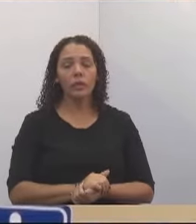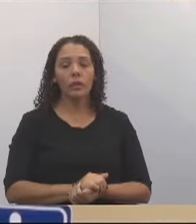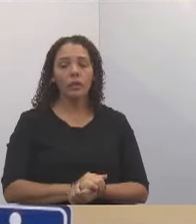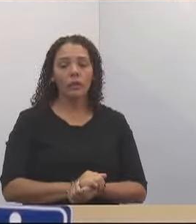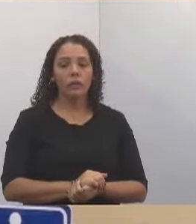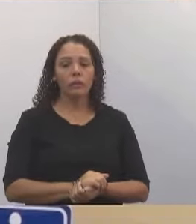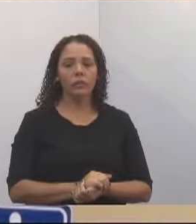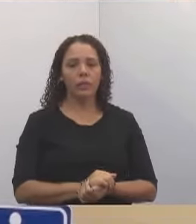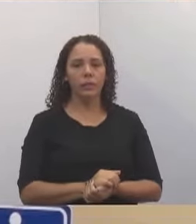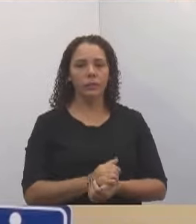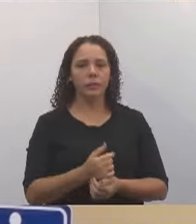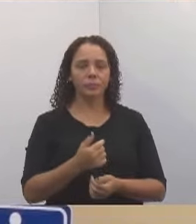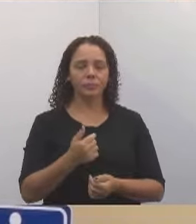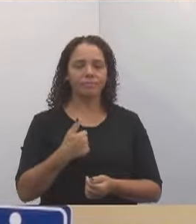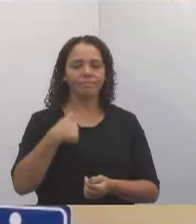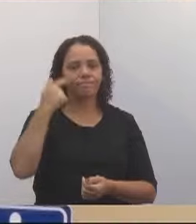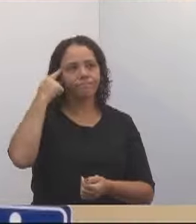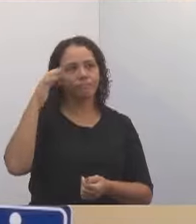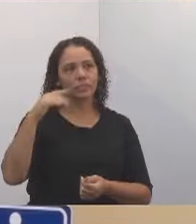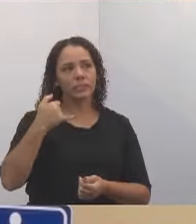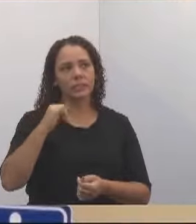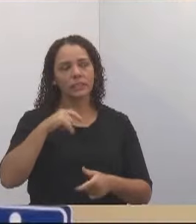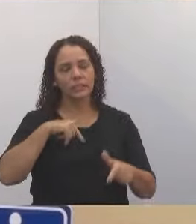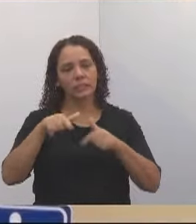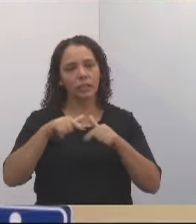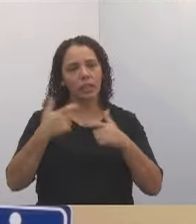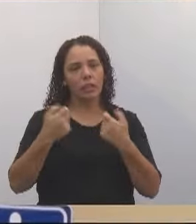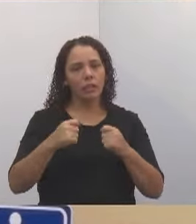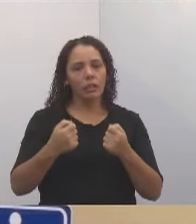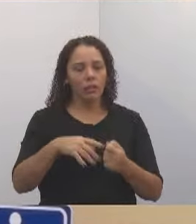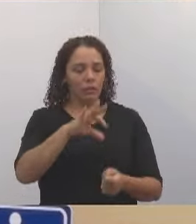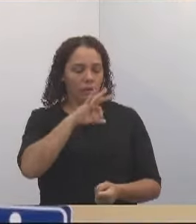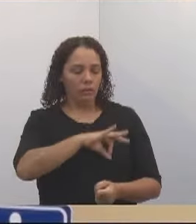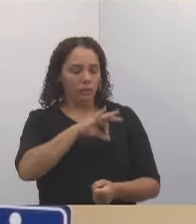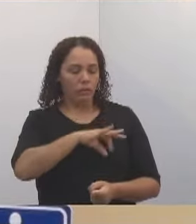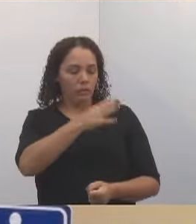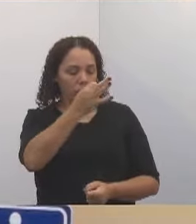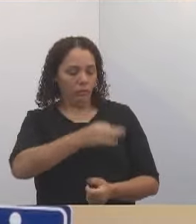mim, trabalhou, tem que receber aquilo que é justo.